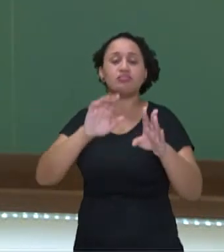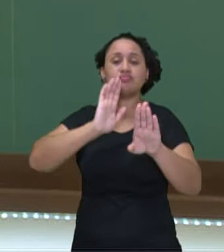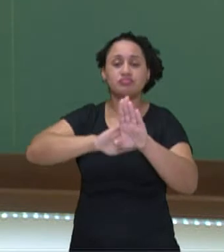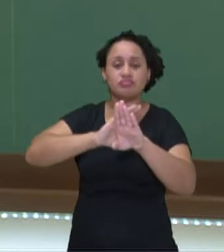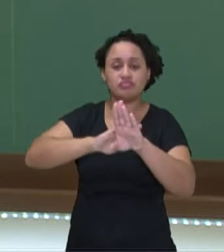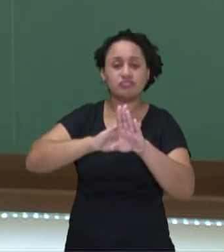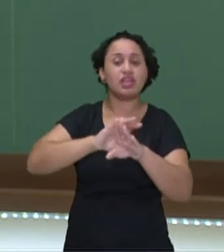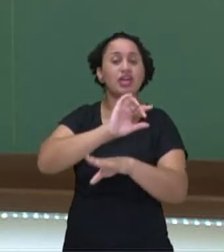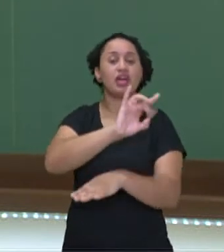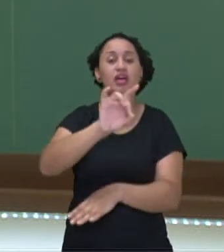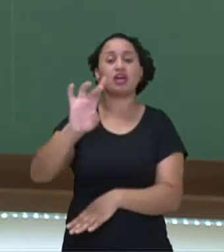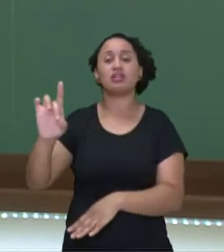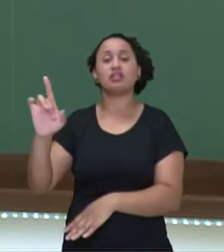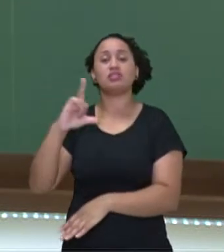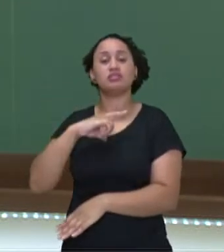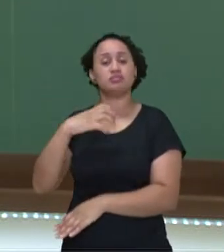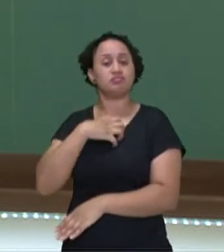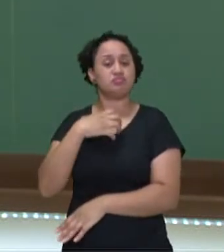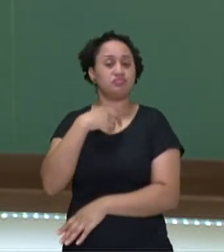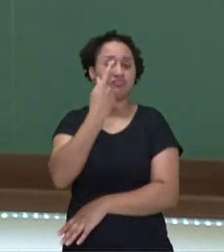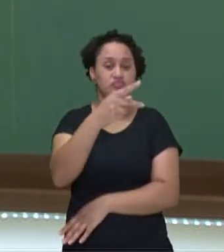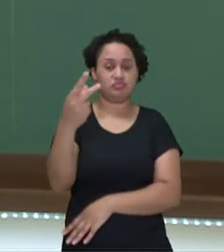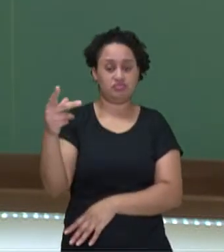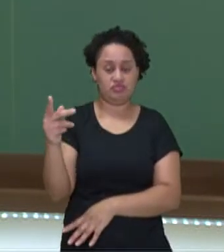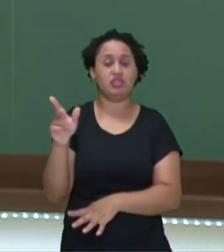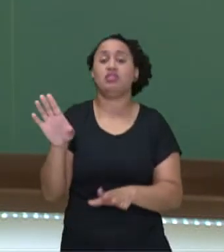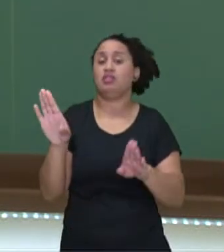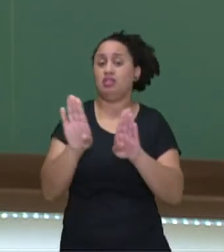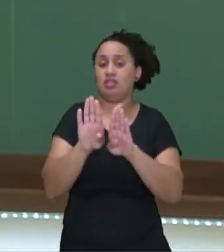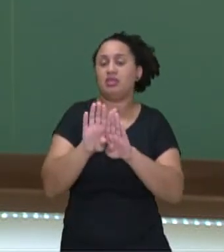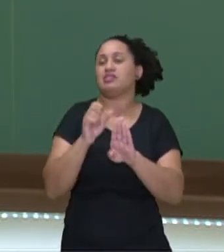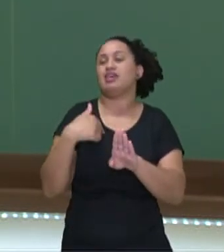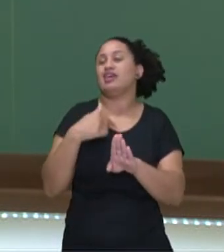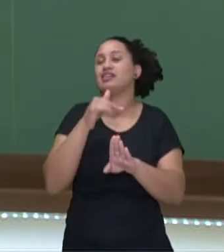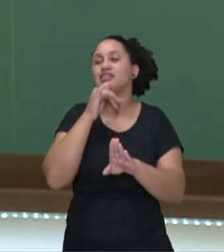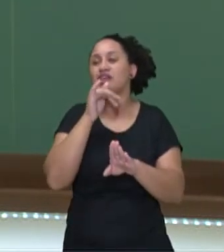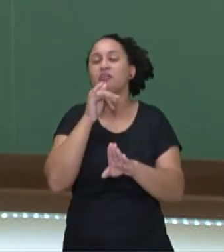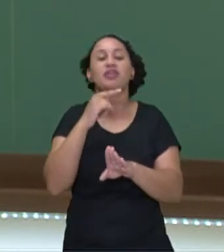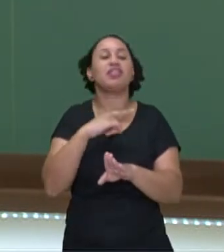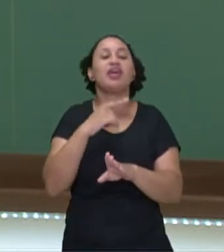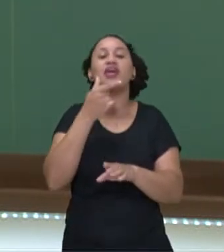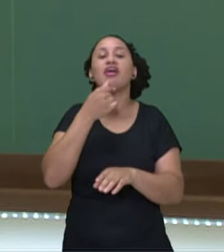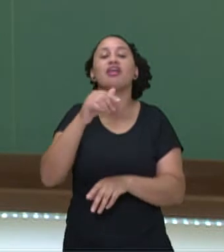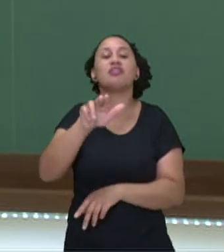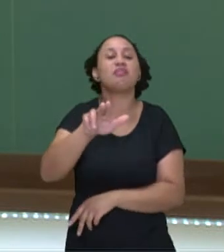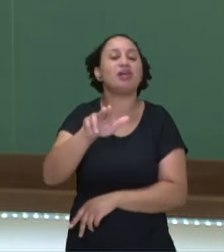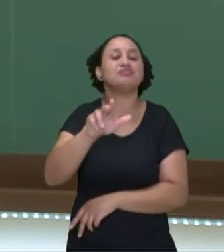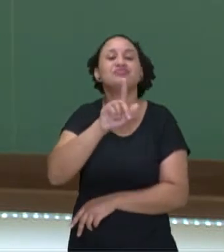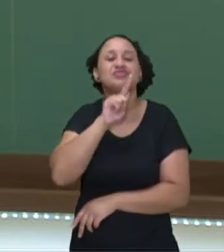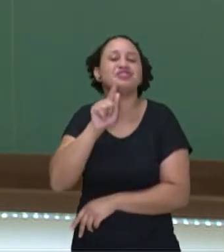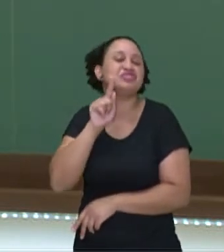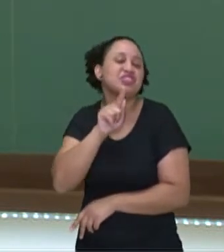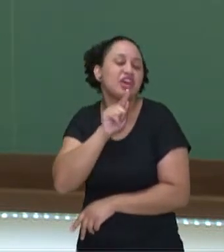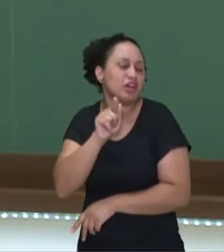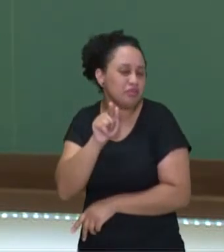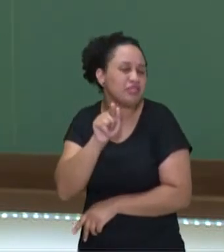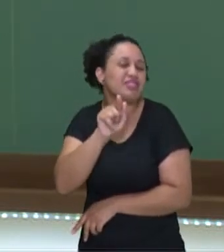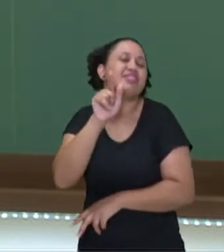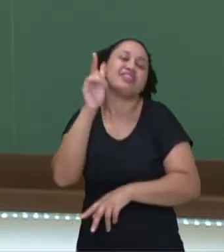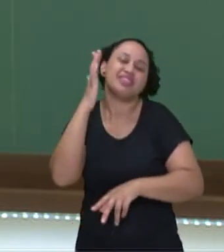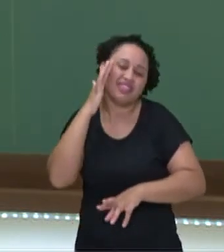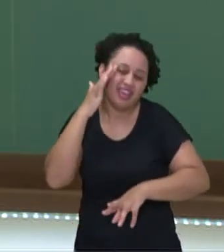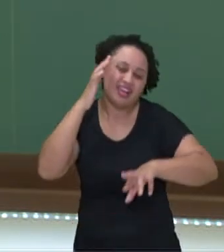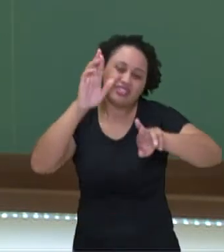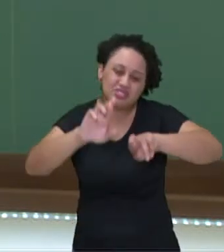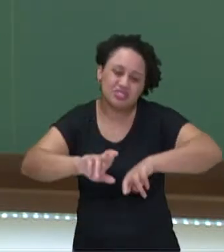tem a sua forma de ser. Até mesmo se você tem um irmão gêmeo, tenho certeza que vocês são diferentes. Por quê?